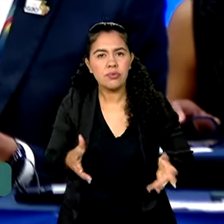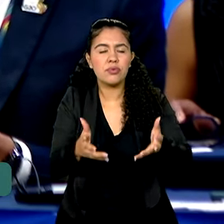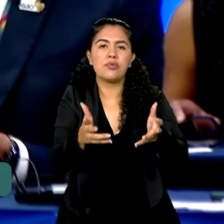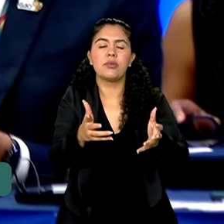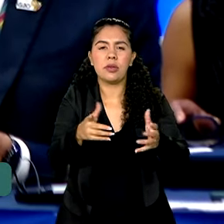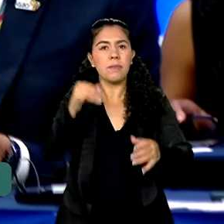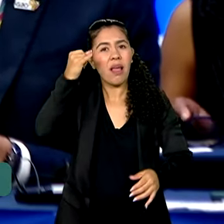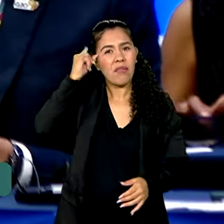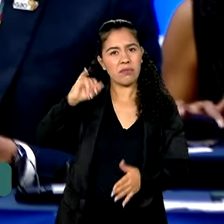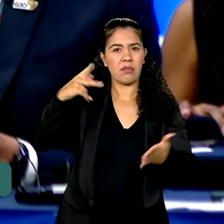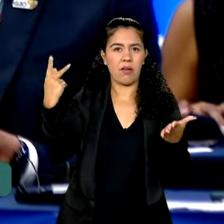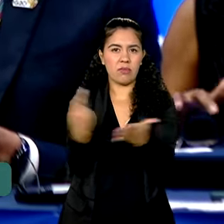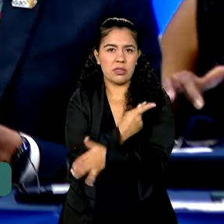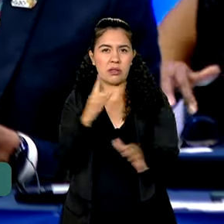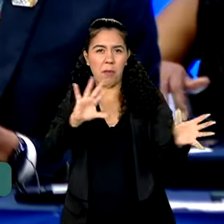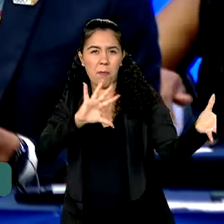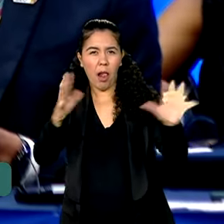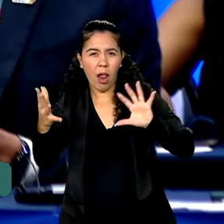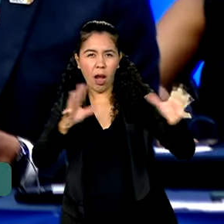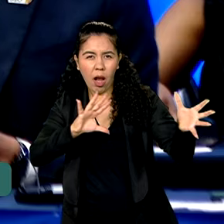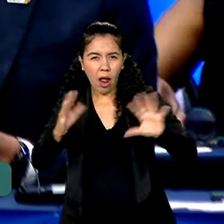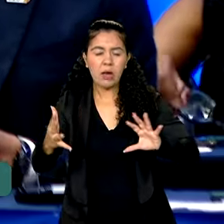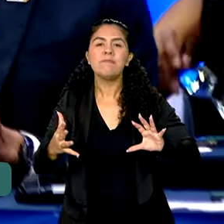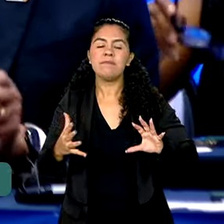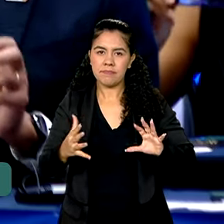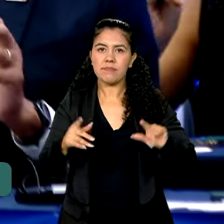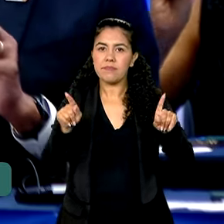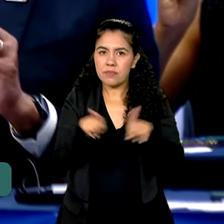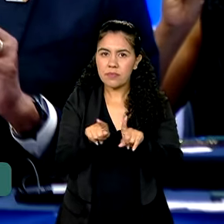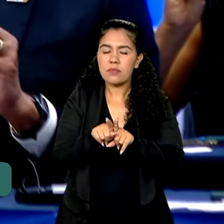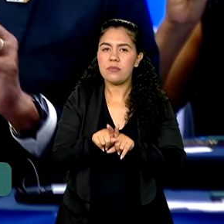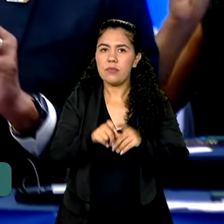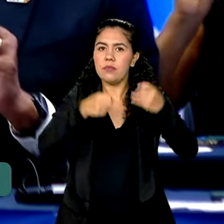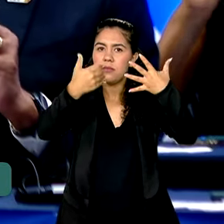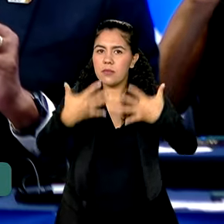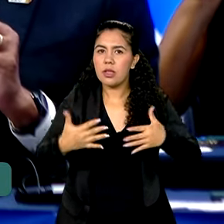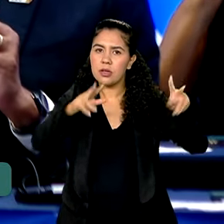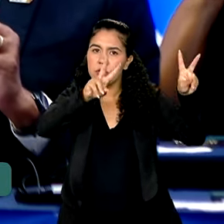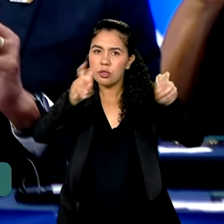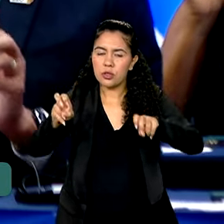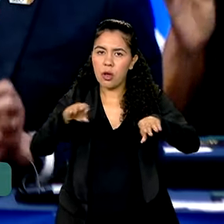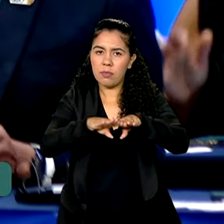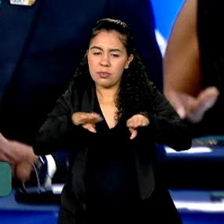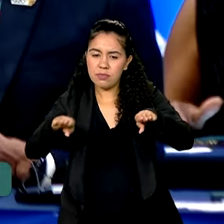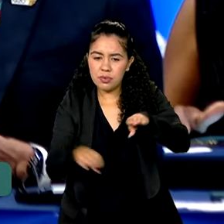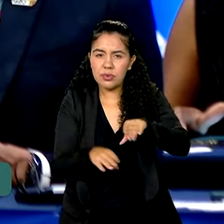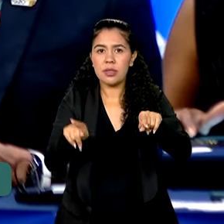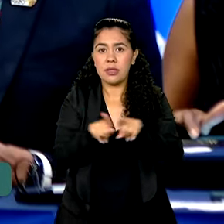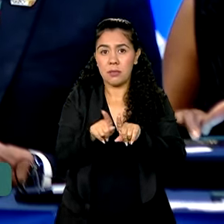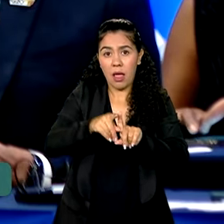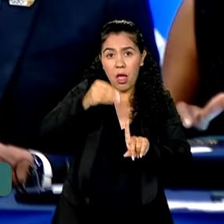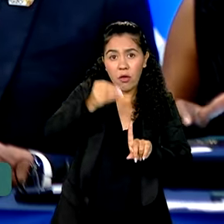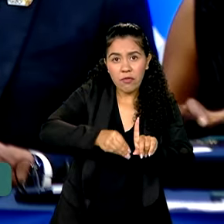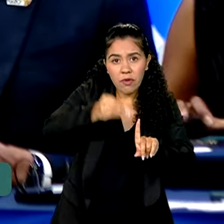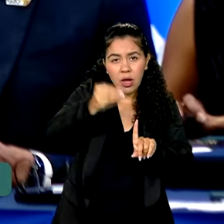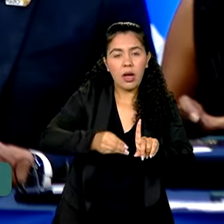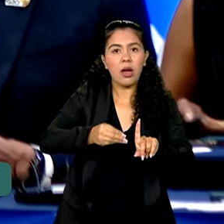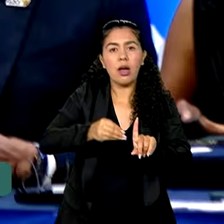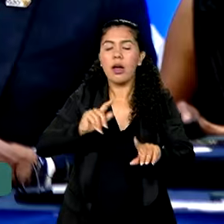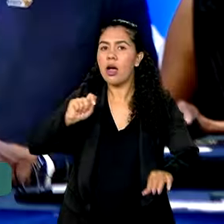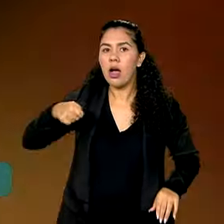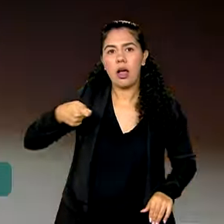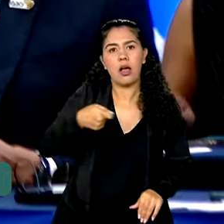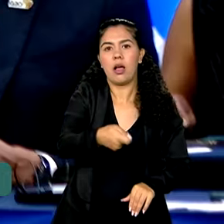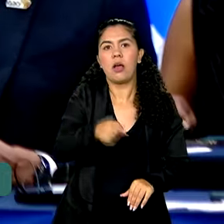riscos de desastres. Abordar a desigualdade e a vulnerabilidade está no cerne